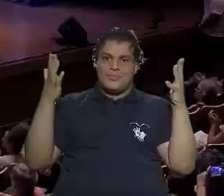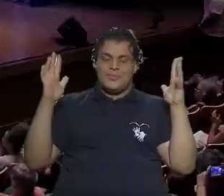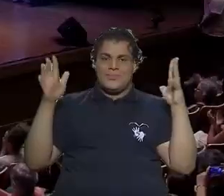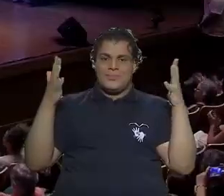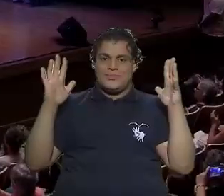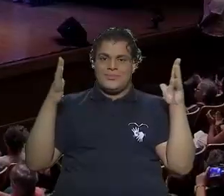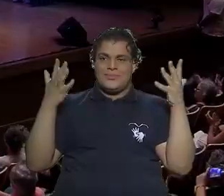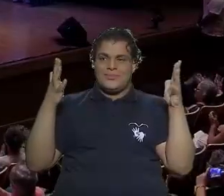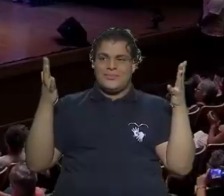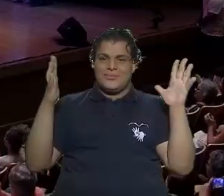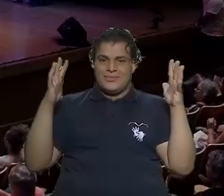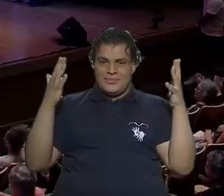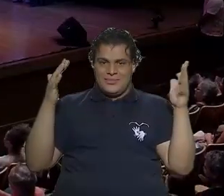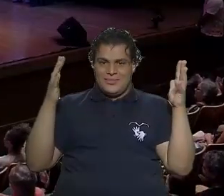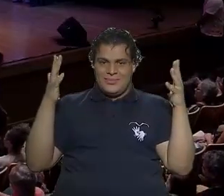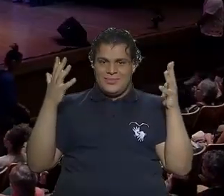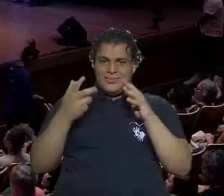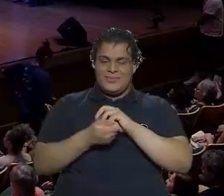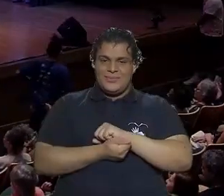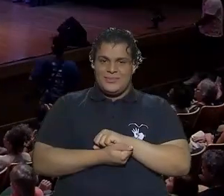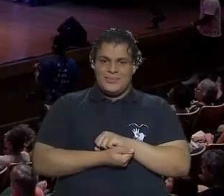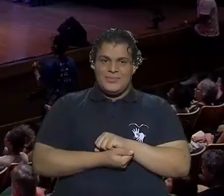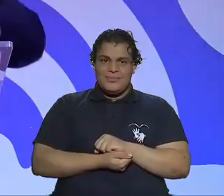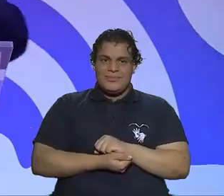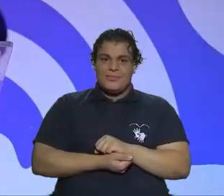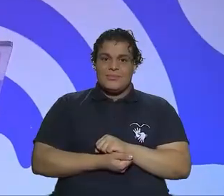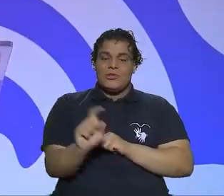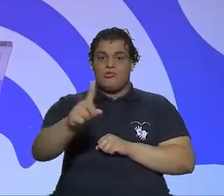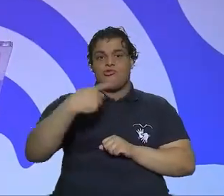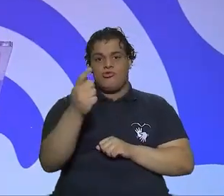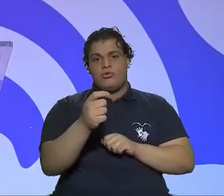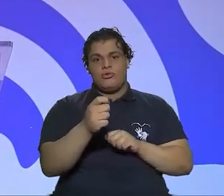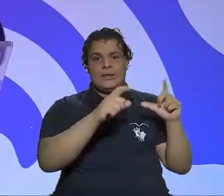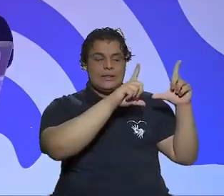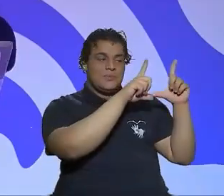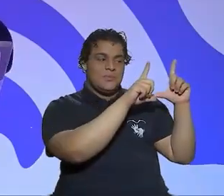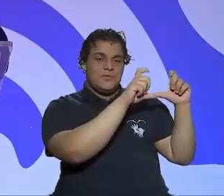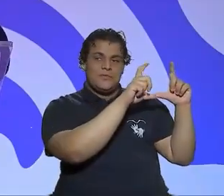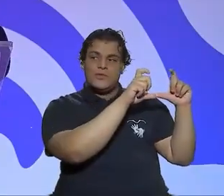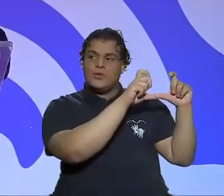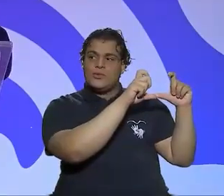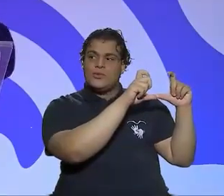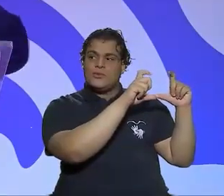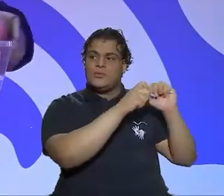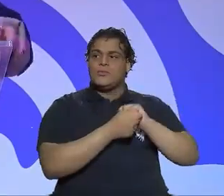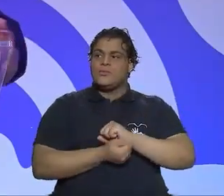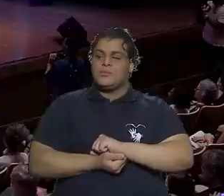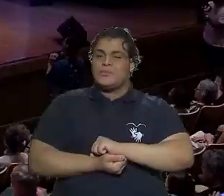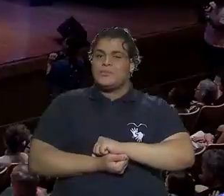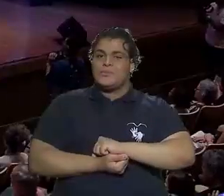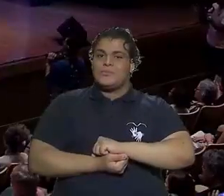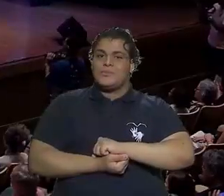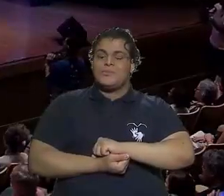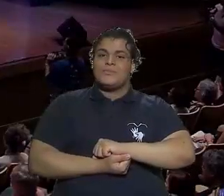Vamos fazer a foto? Fica no meio. Josane volta para o palco, toma seu lugar diante do púlpito e o homem se junta às mulheres que estão